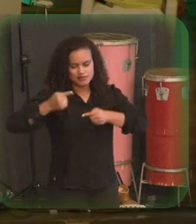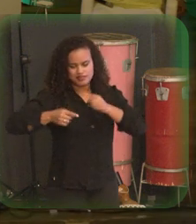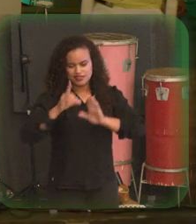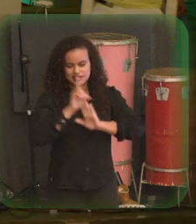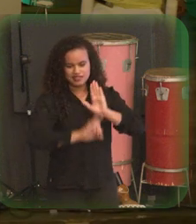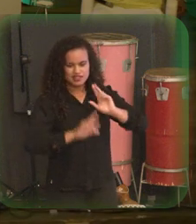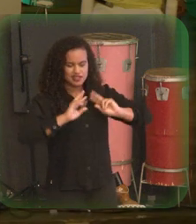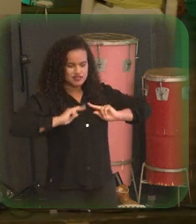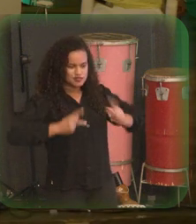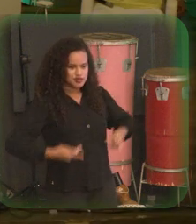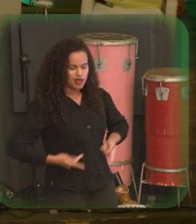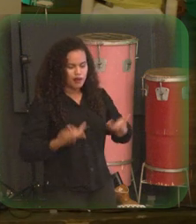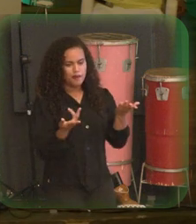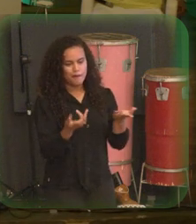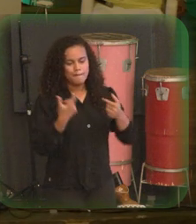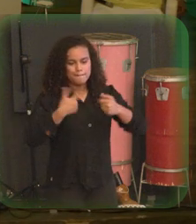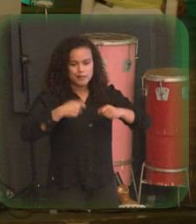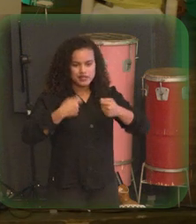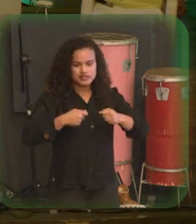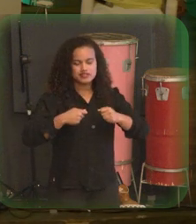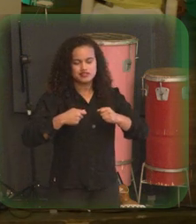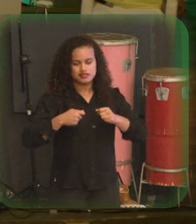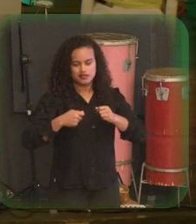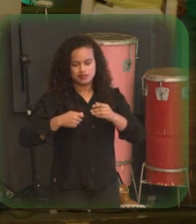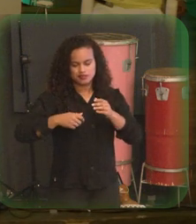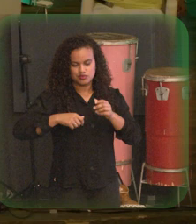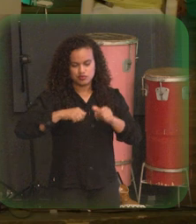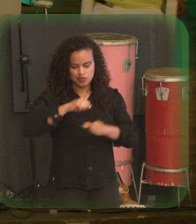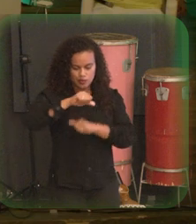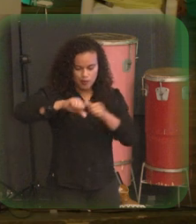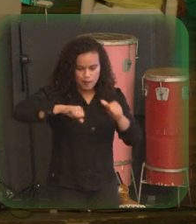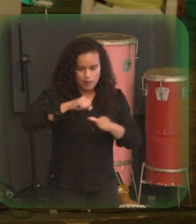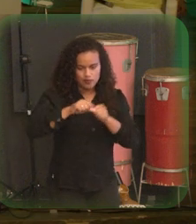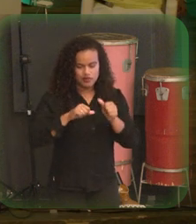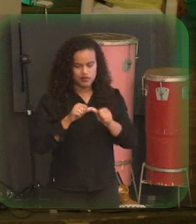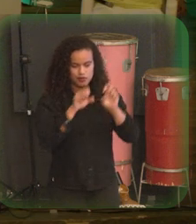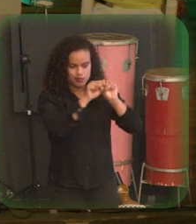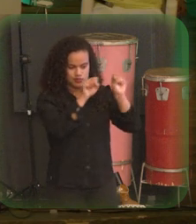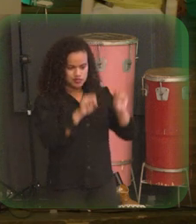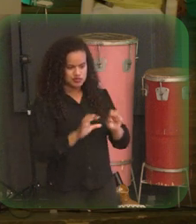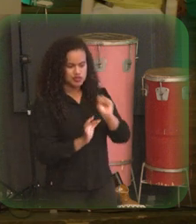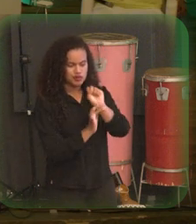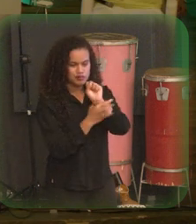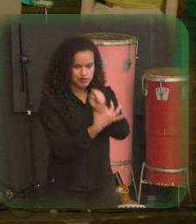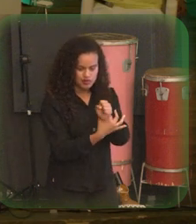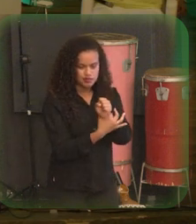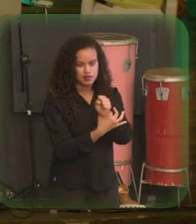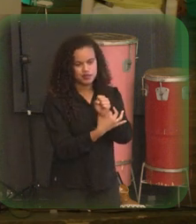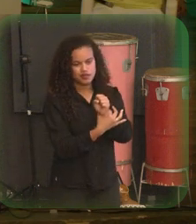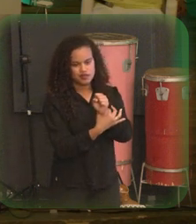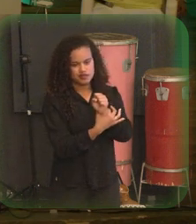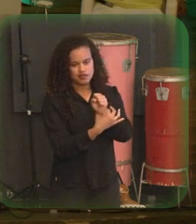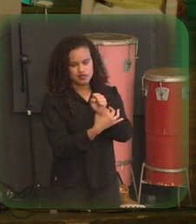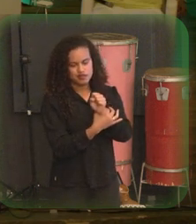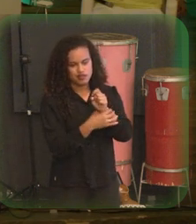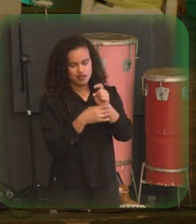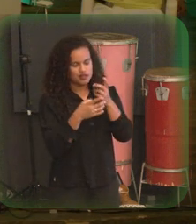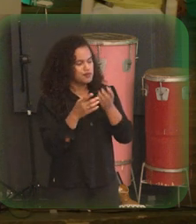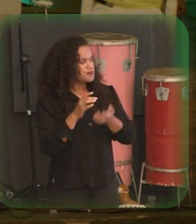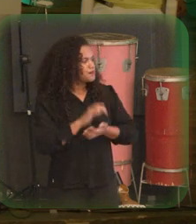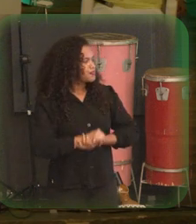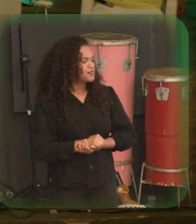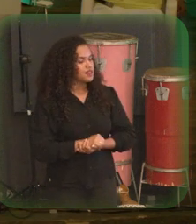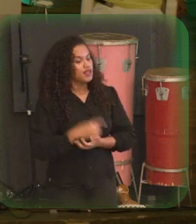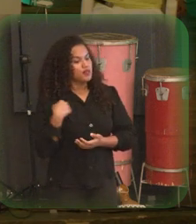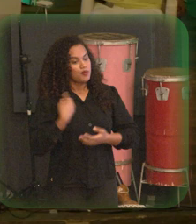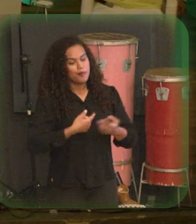humanos. Precisamos ultrapassar o sistema que protege pós a violação. A gente precisa, de